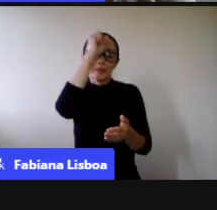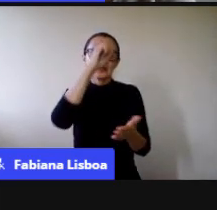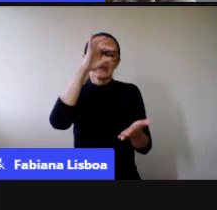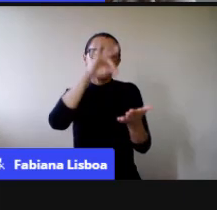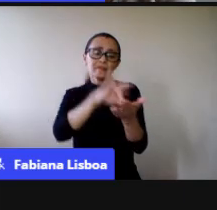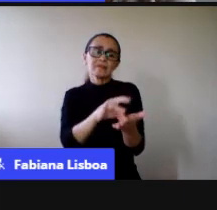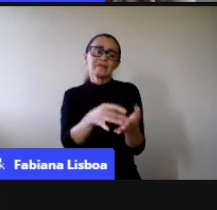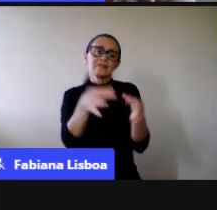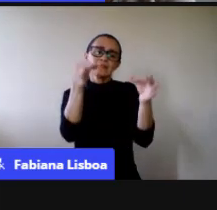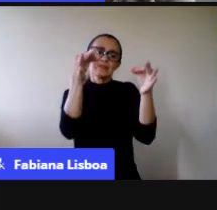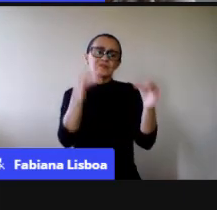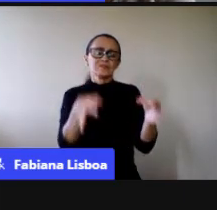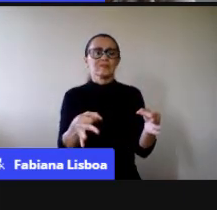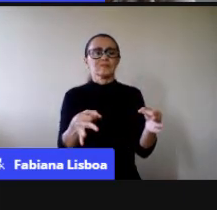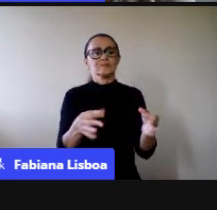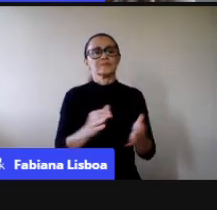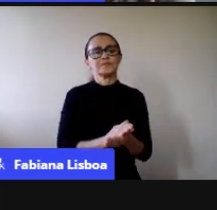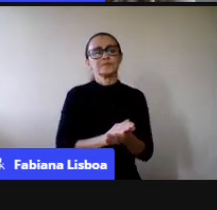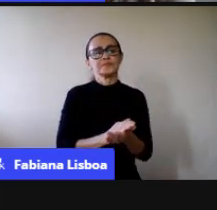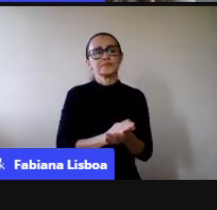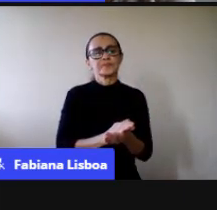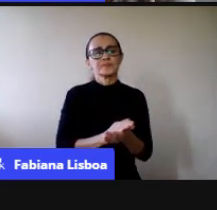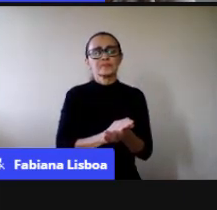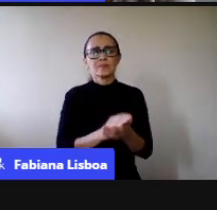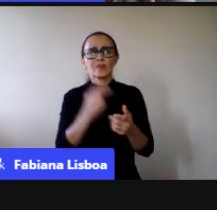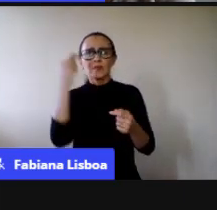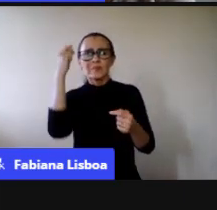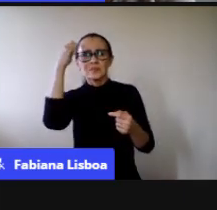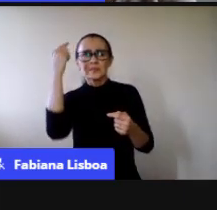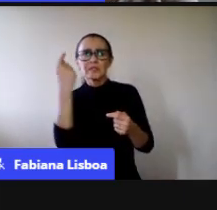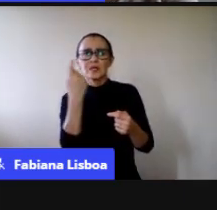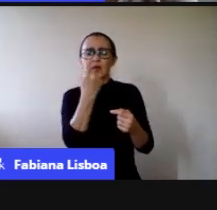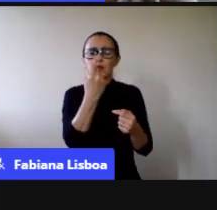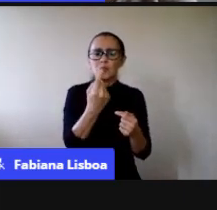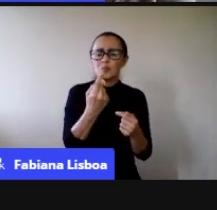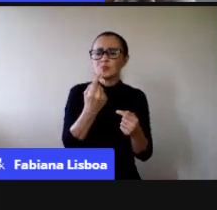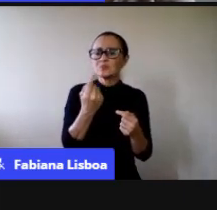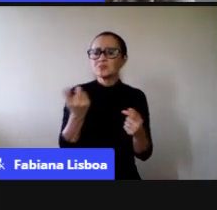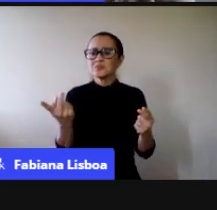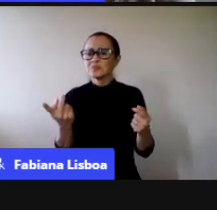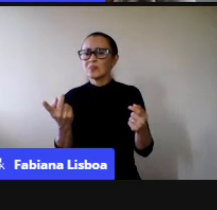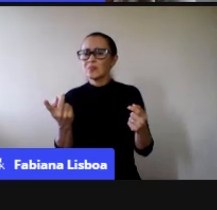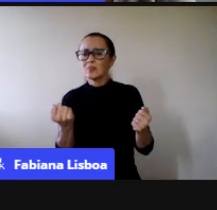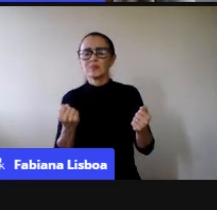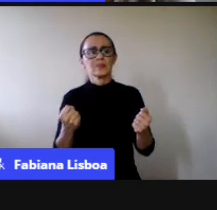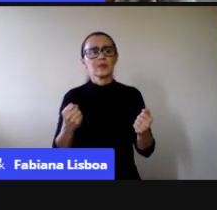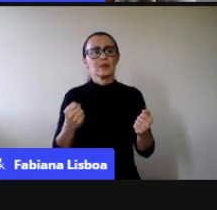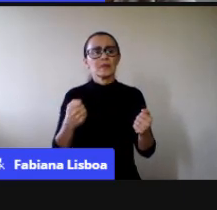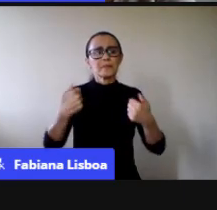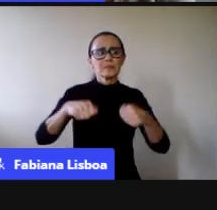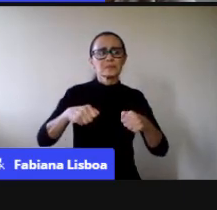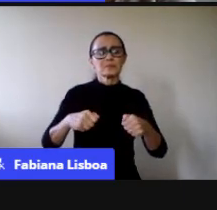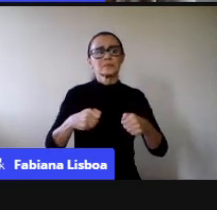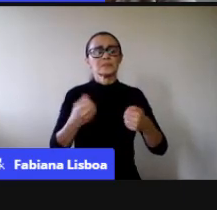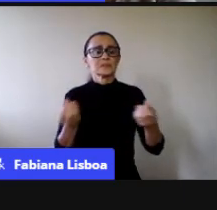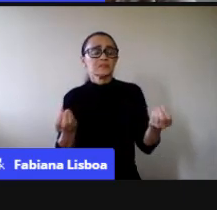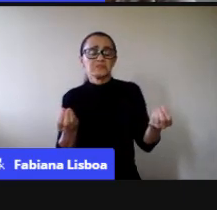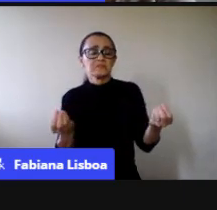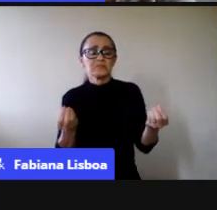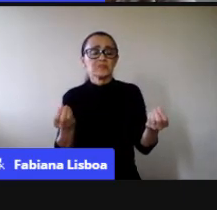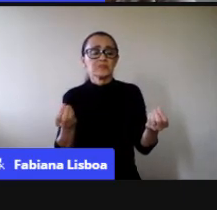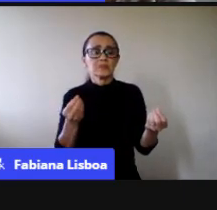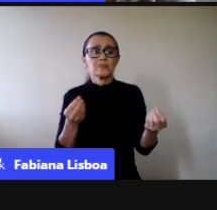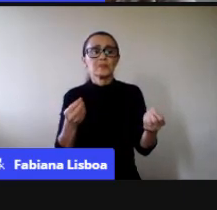né? Nossa visão, a gente tinha apenas um saber, a gente não conseguia ver a possibilidade de diferentes saberes.